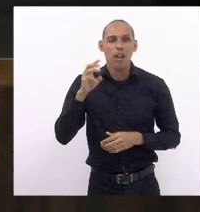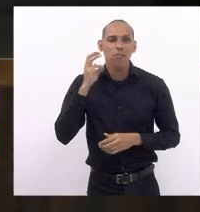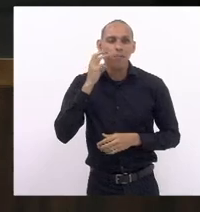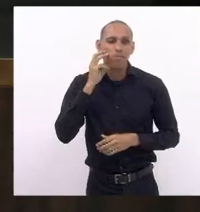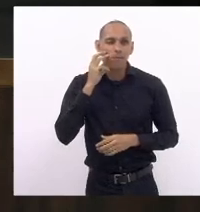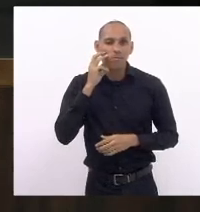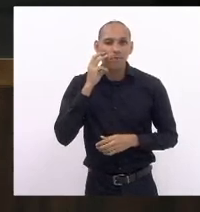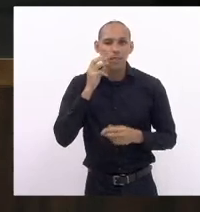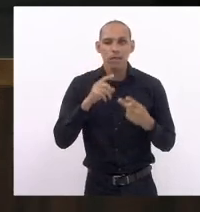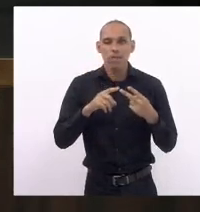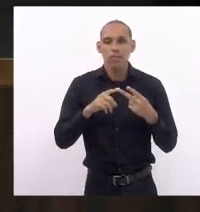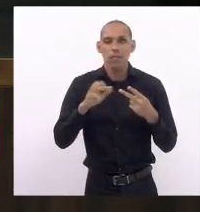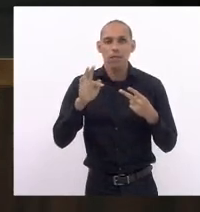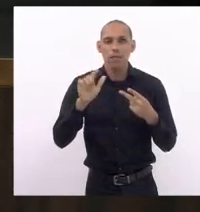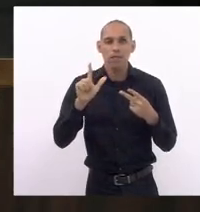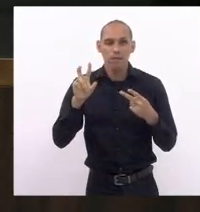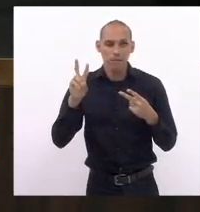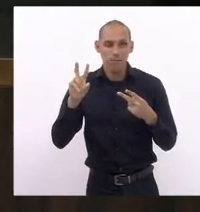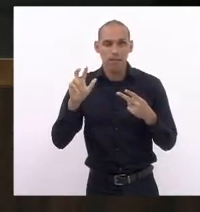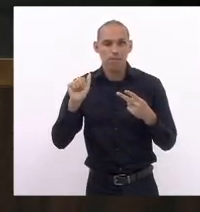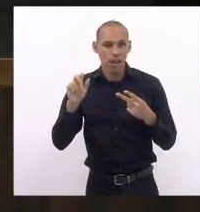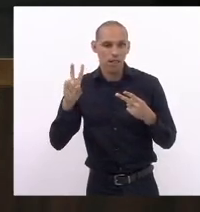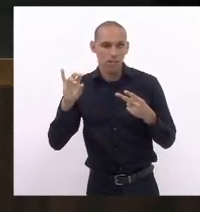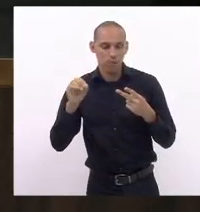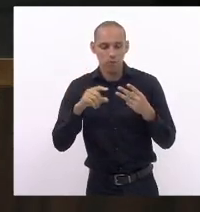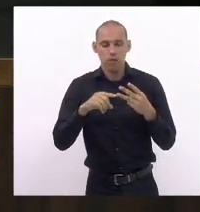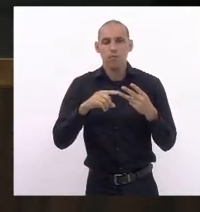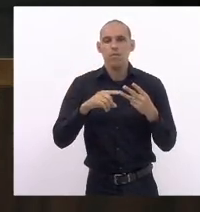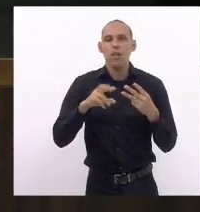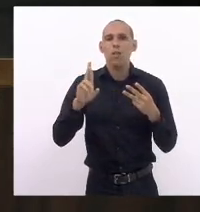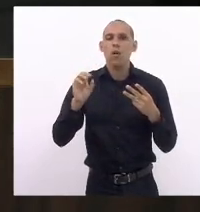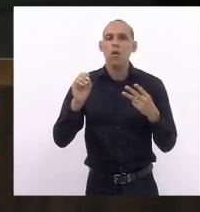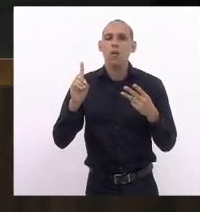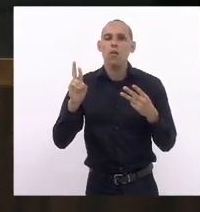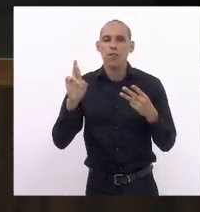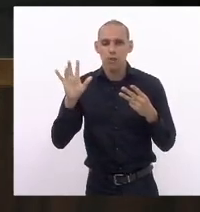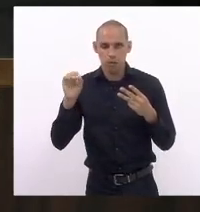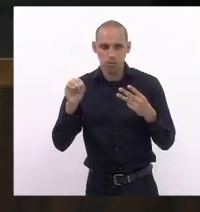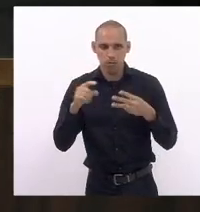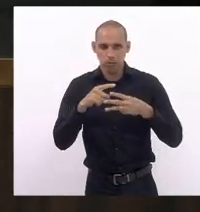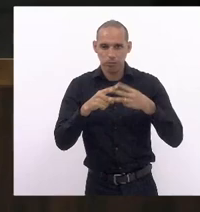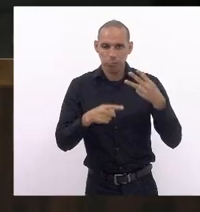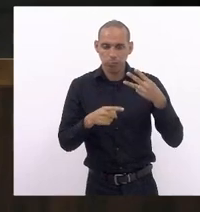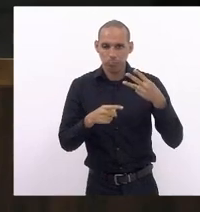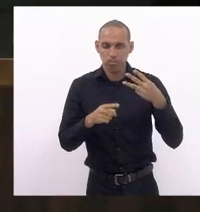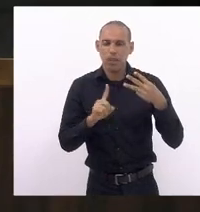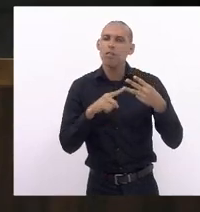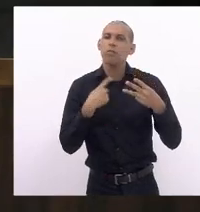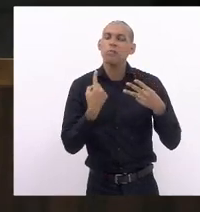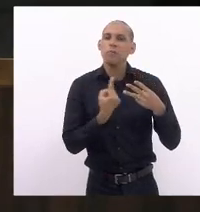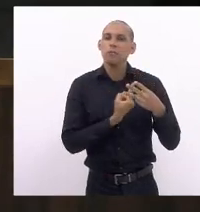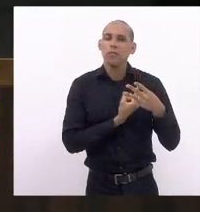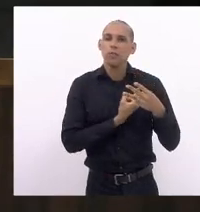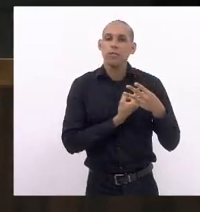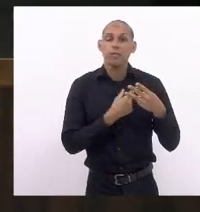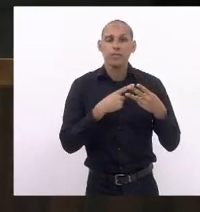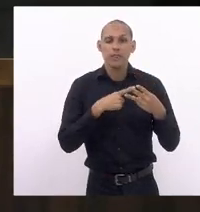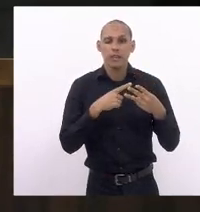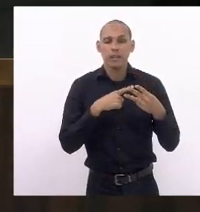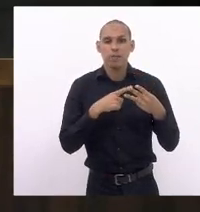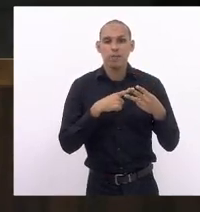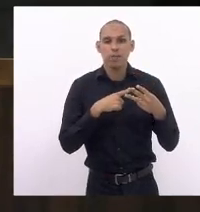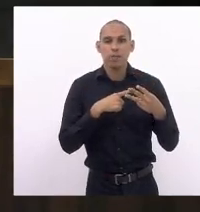Valdec, deputado Flávio Serafini e Rodrigo Amorim. Por favor. É, nós, na verdade, teremos